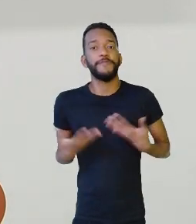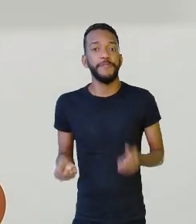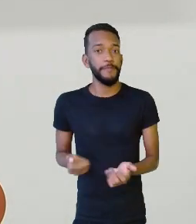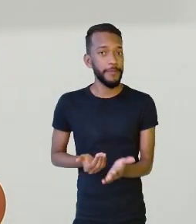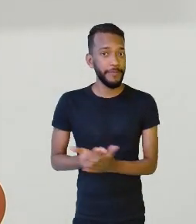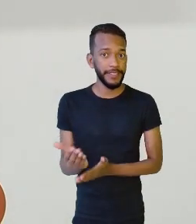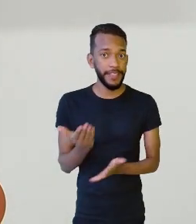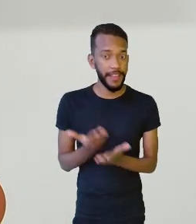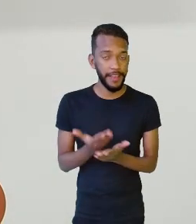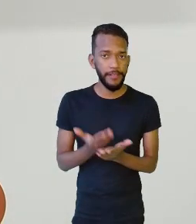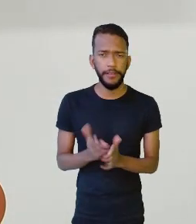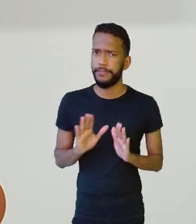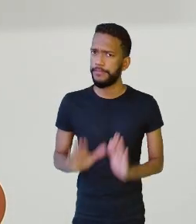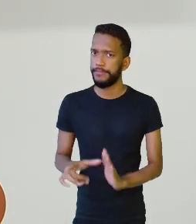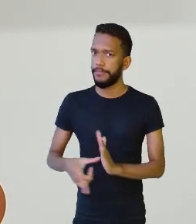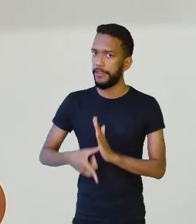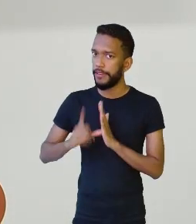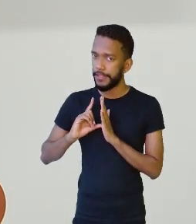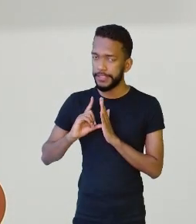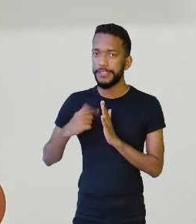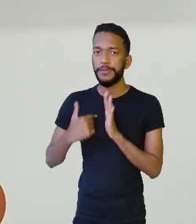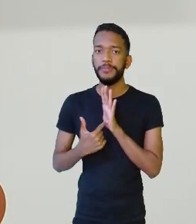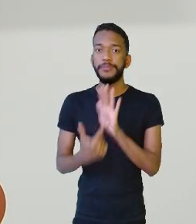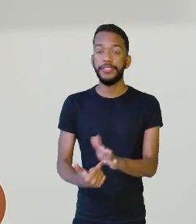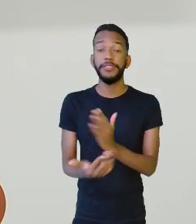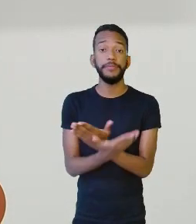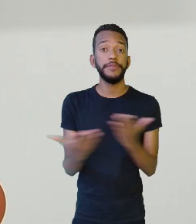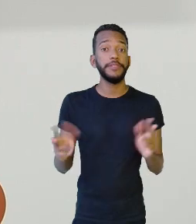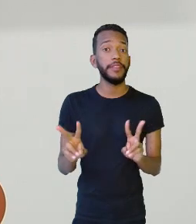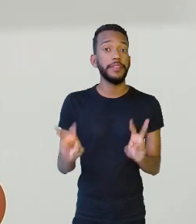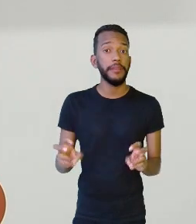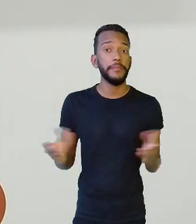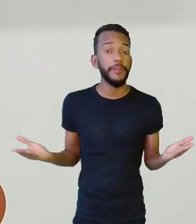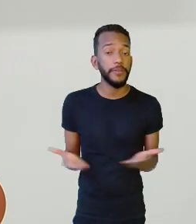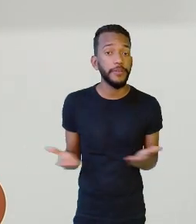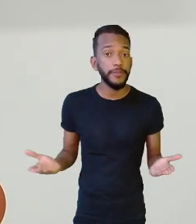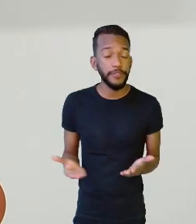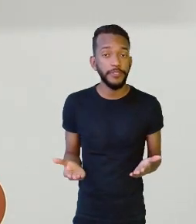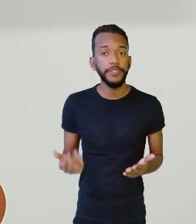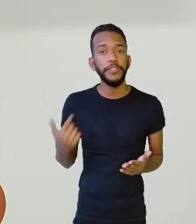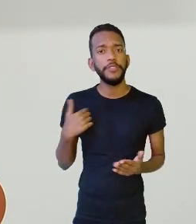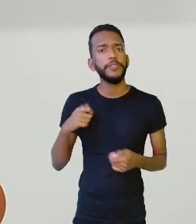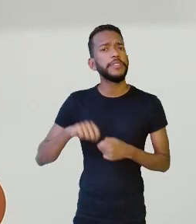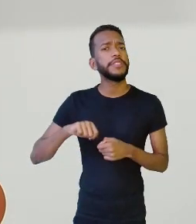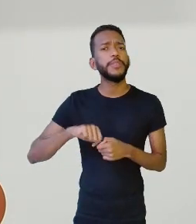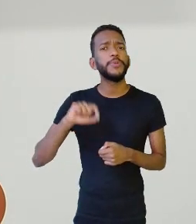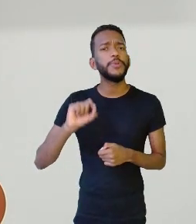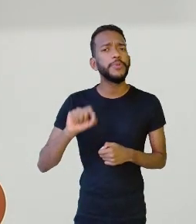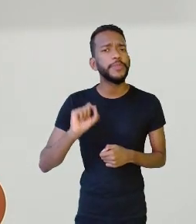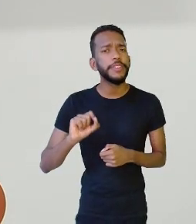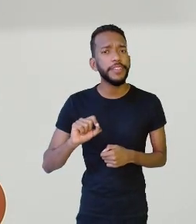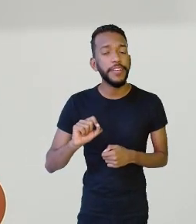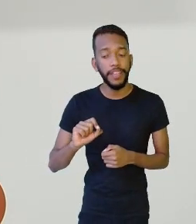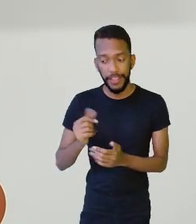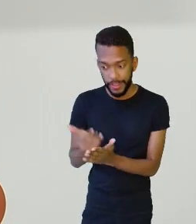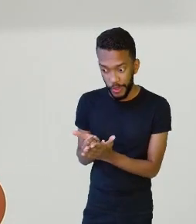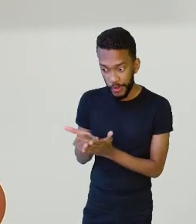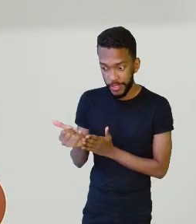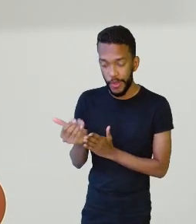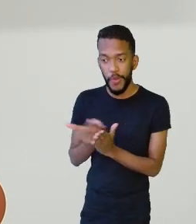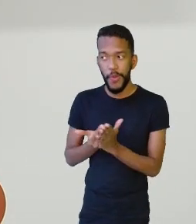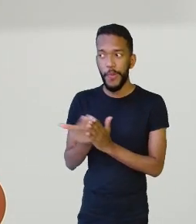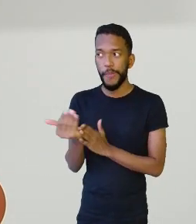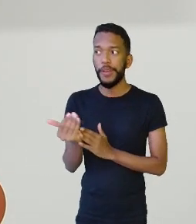aula, mas antes de eu mostrar aqui o tema da nossa aula de hoje, eu vou fazer uma pequena introdução, tá bom? Então preste